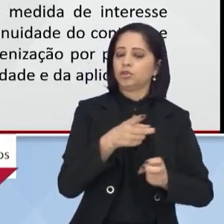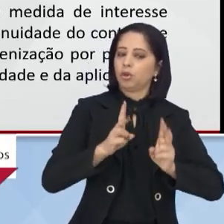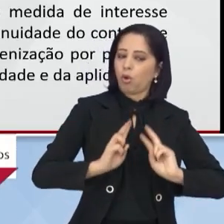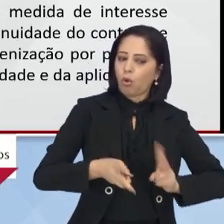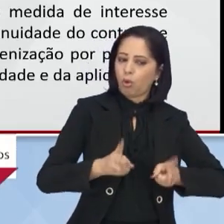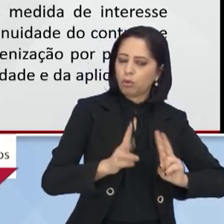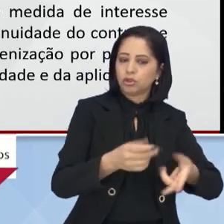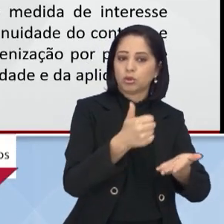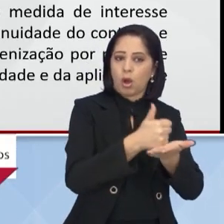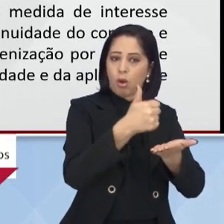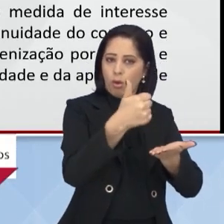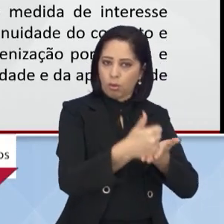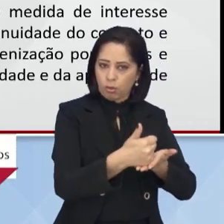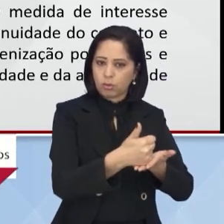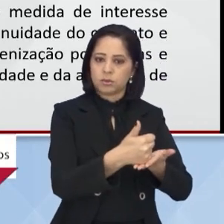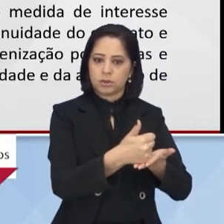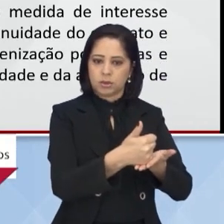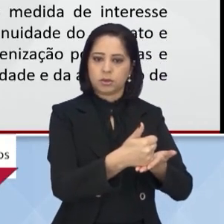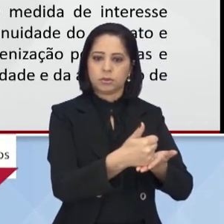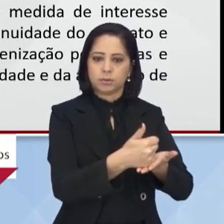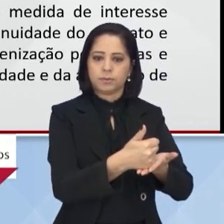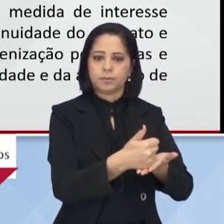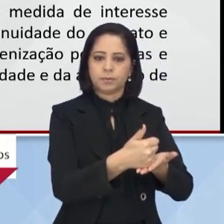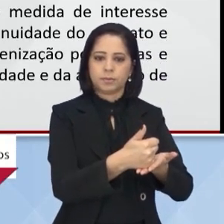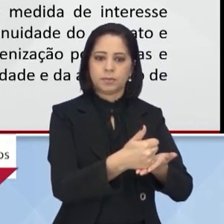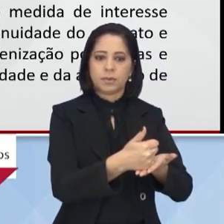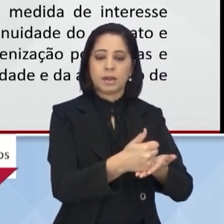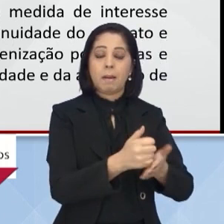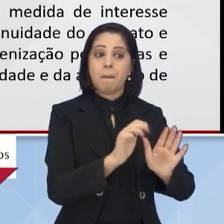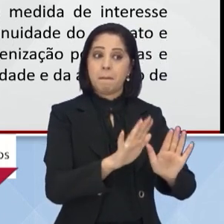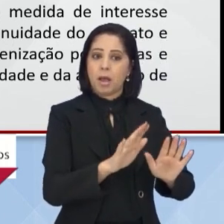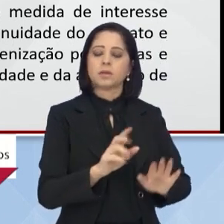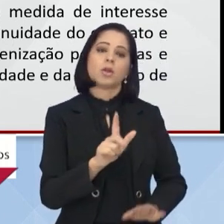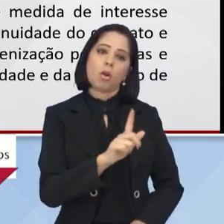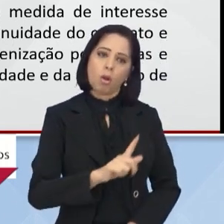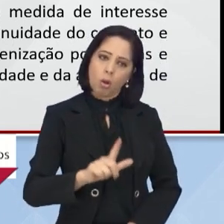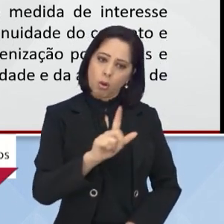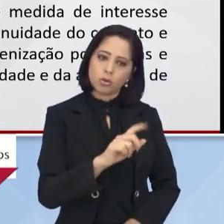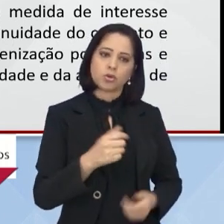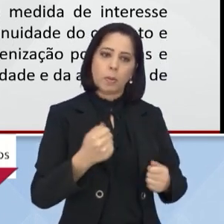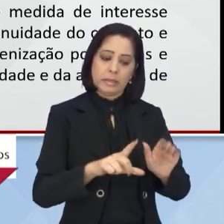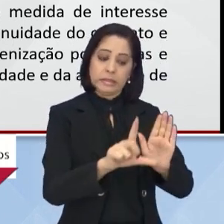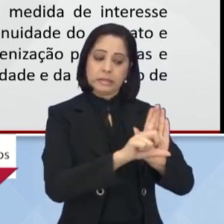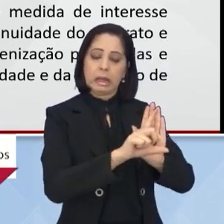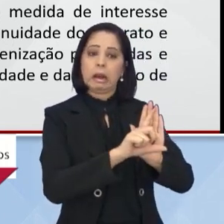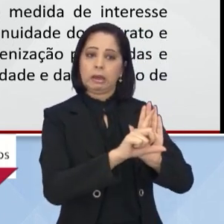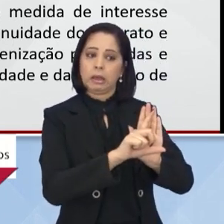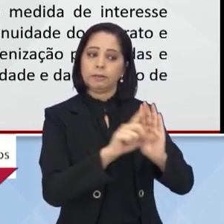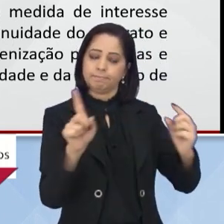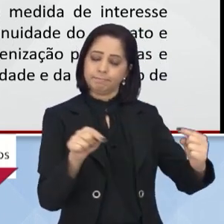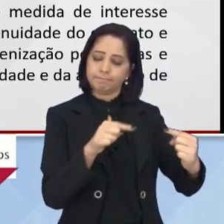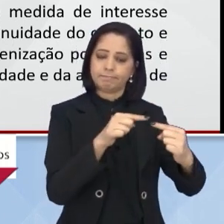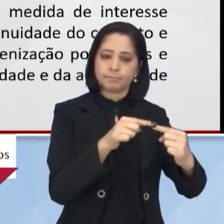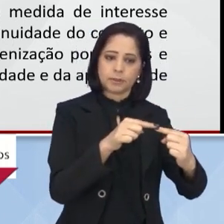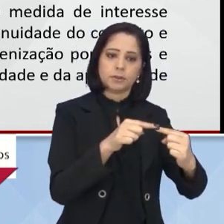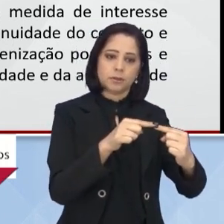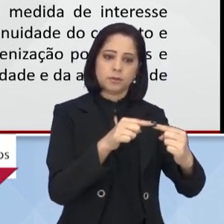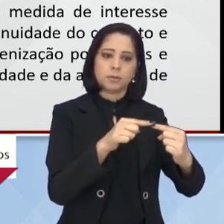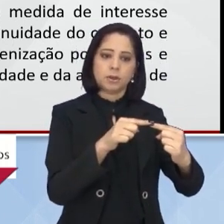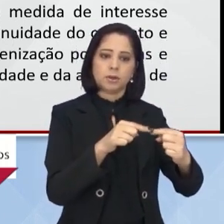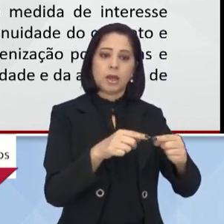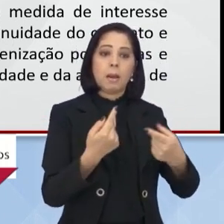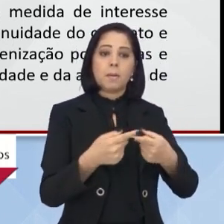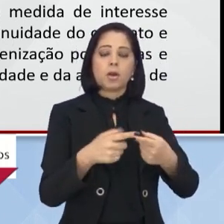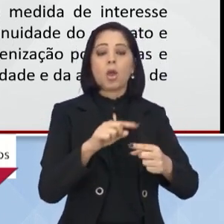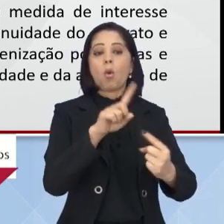contrato seja obra ou não prestação de serviço eh desde que lógico enquadrado nas hipóteses da lei de modo que que atenda ao interesse